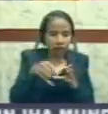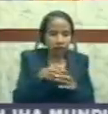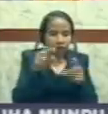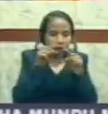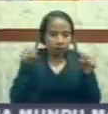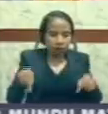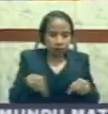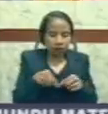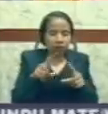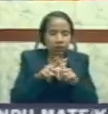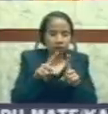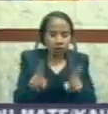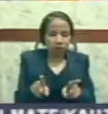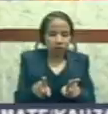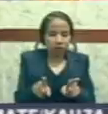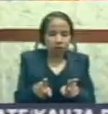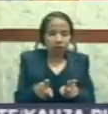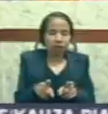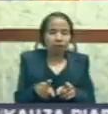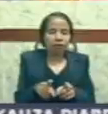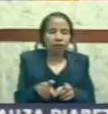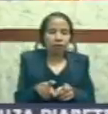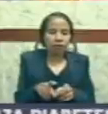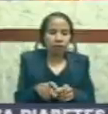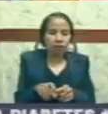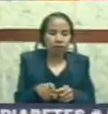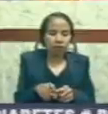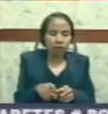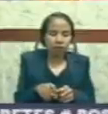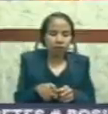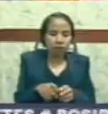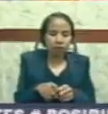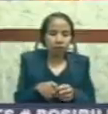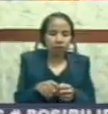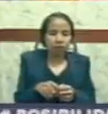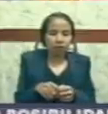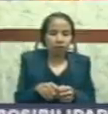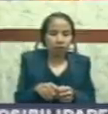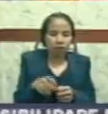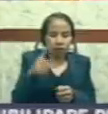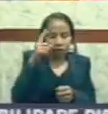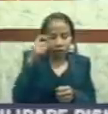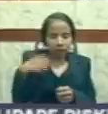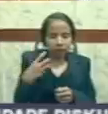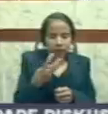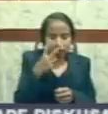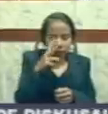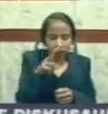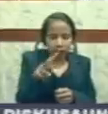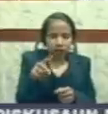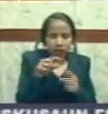né? Mas bem, lá opõe. Portanto, também quando Itaharé, por exemplo,